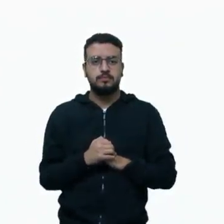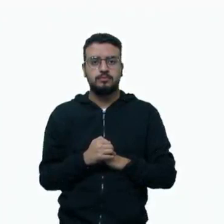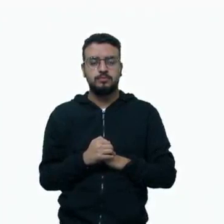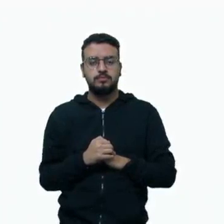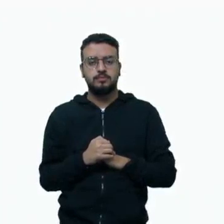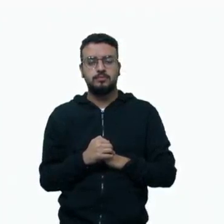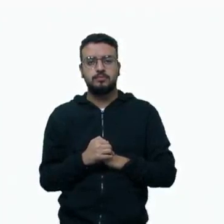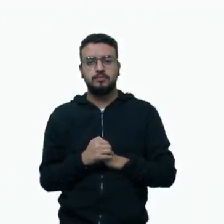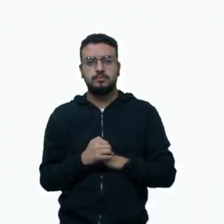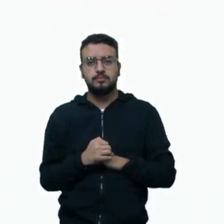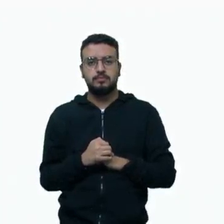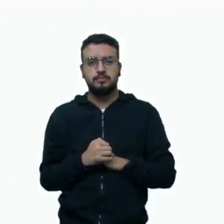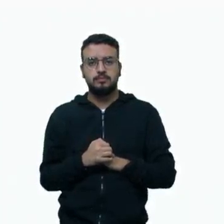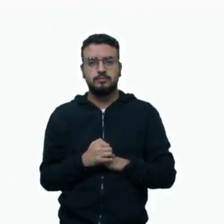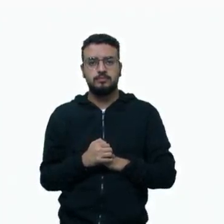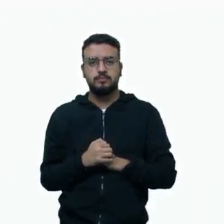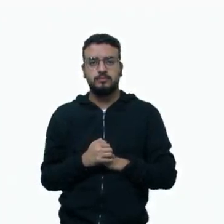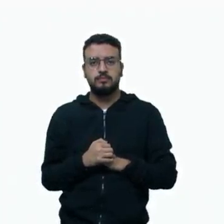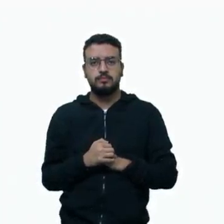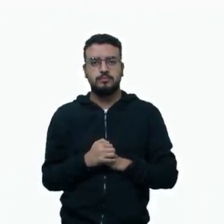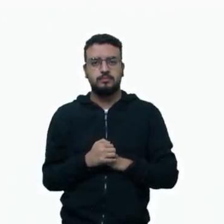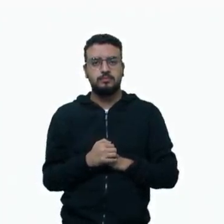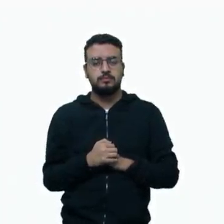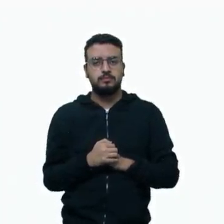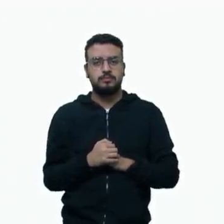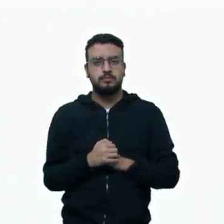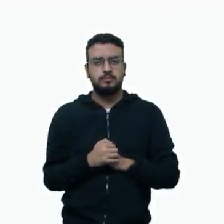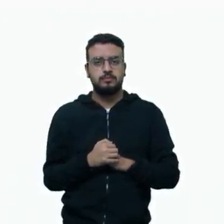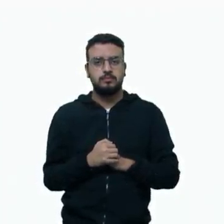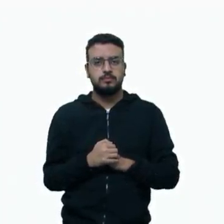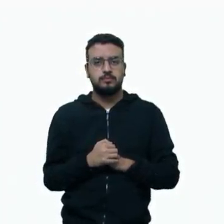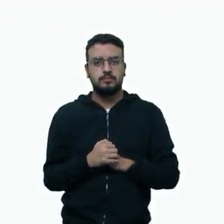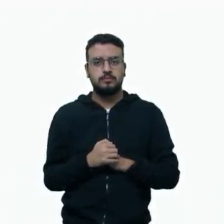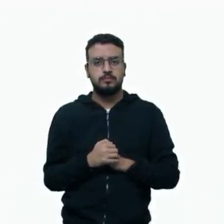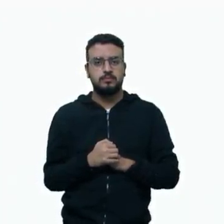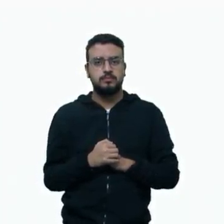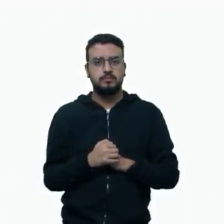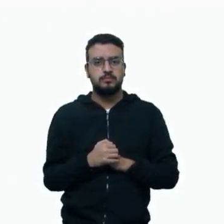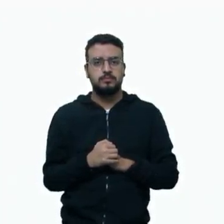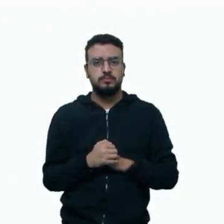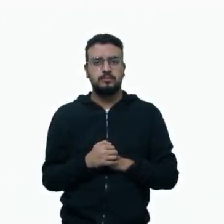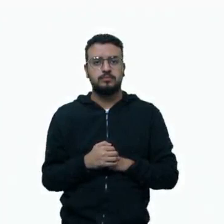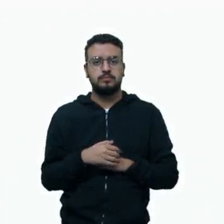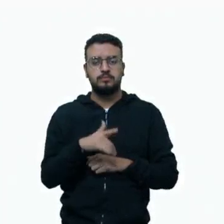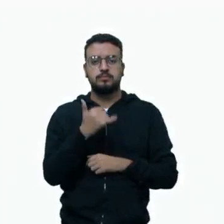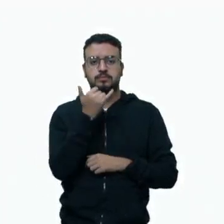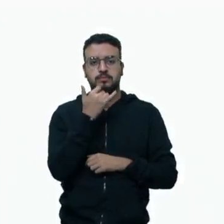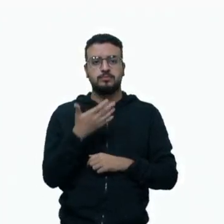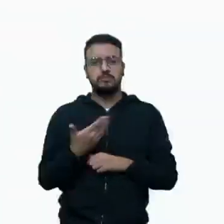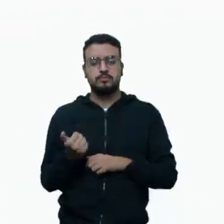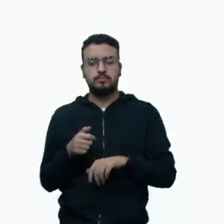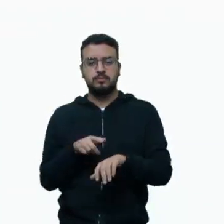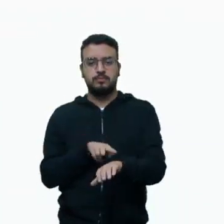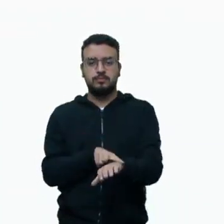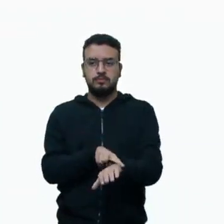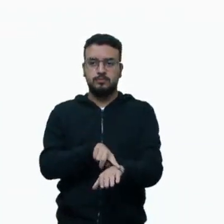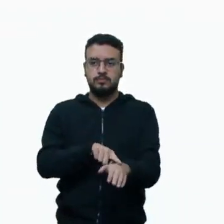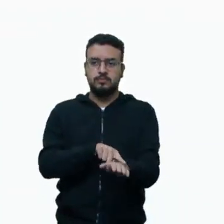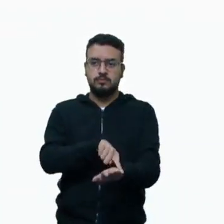prof e arco palmar superficial, arco